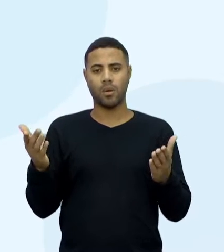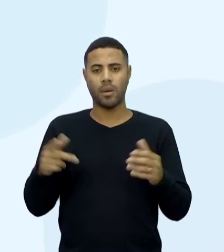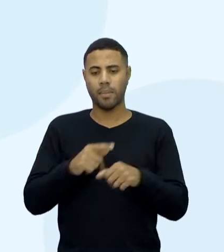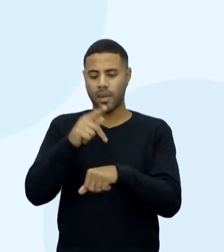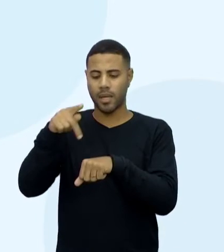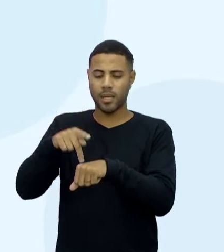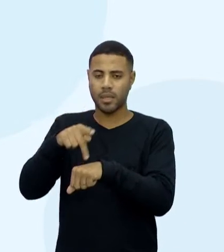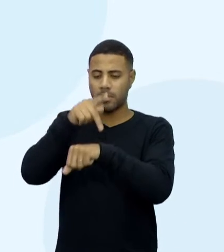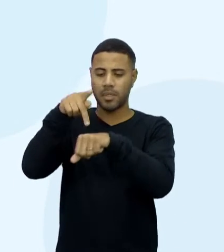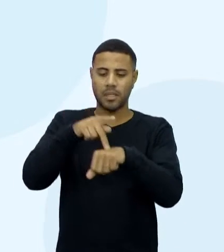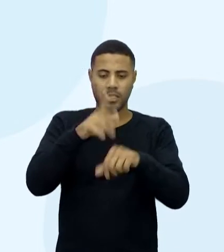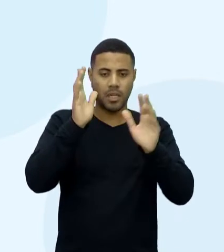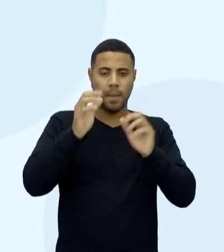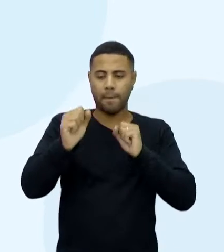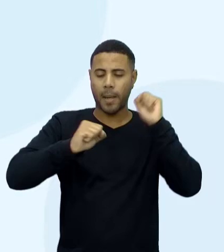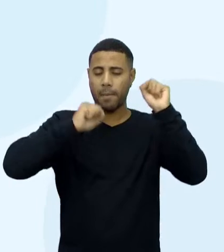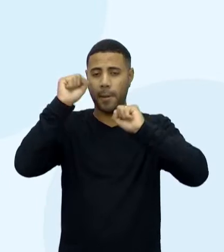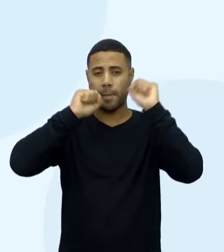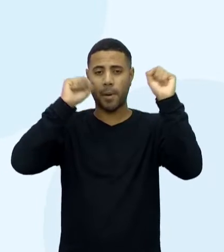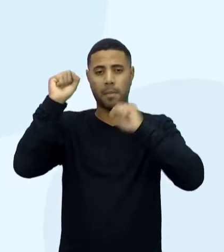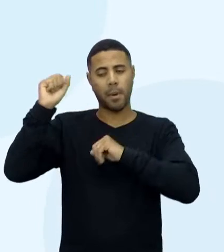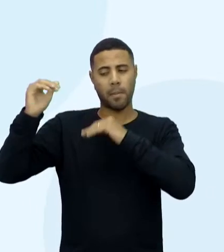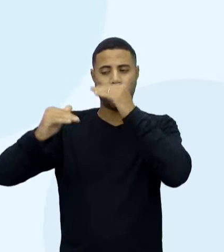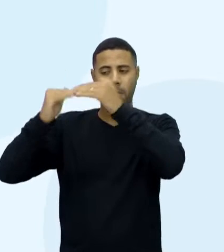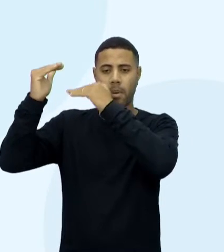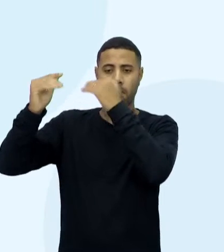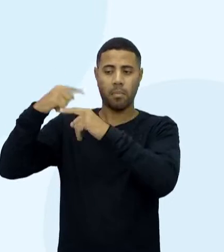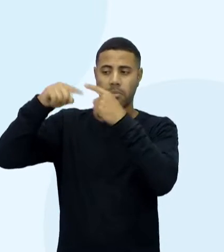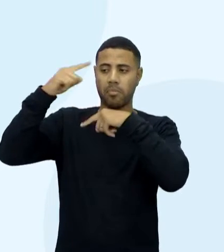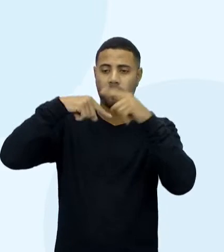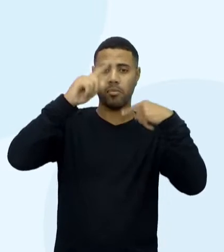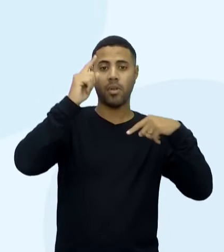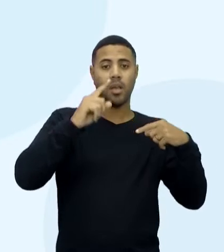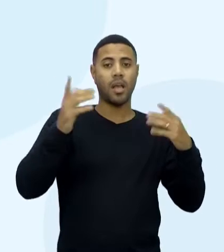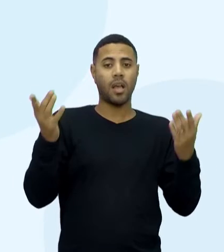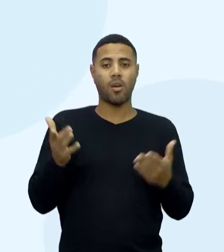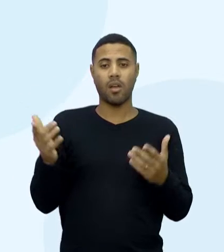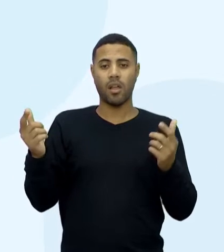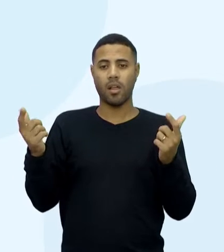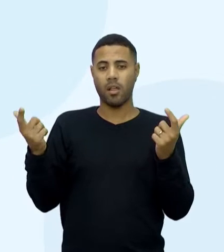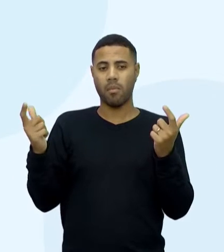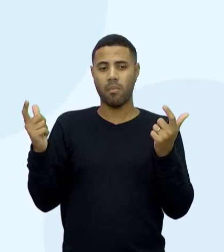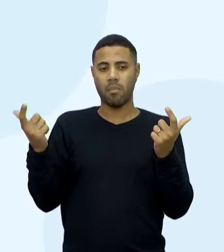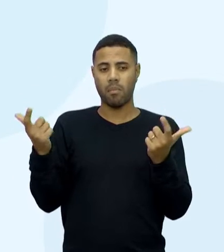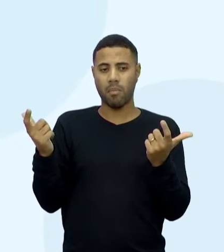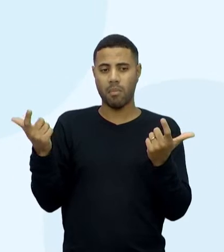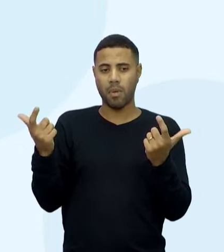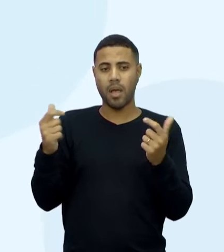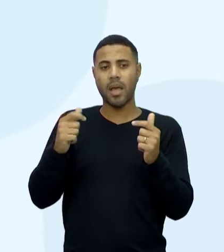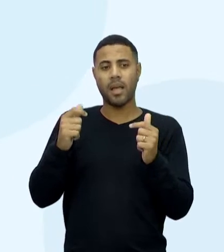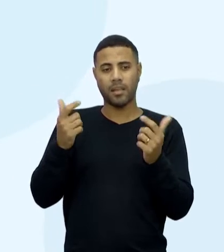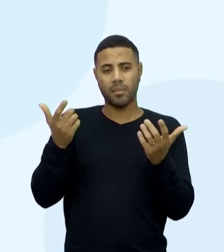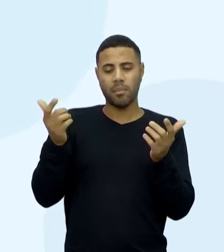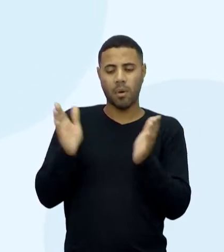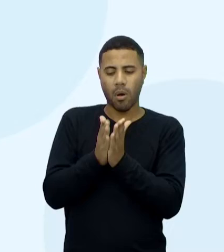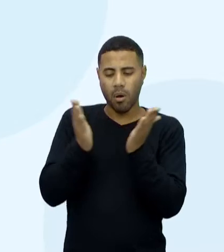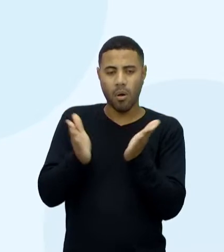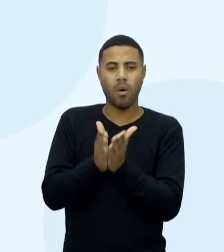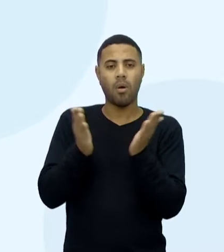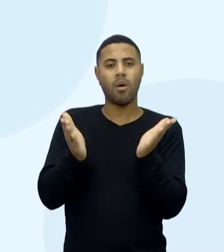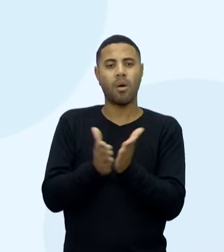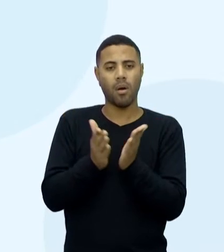geral nos países industrializados essa degradação a poluição da pobreza ou